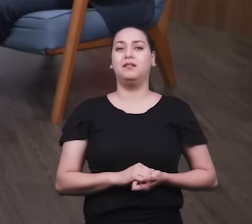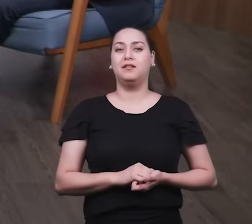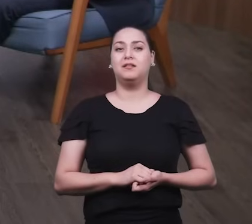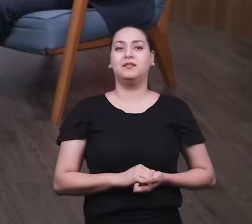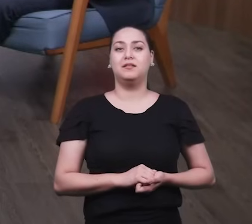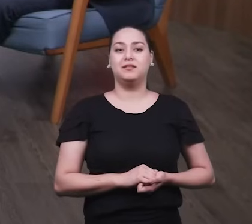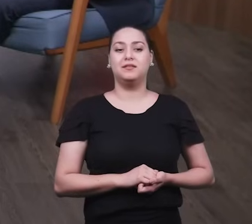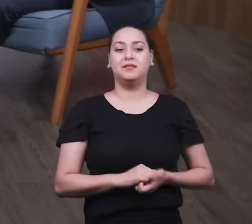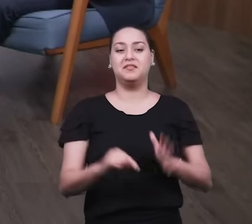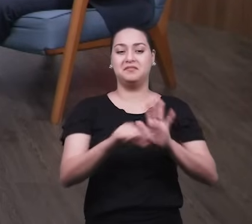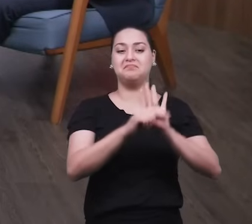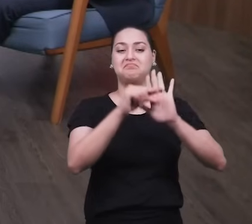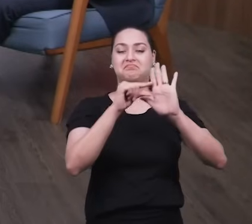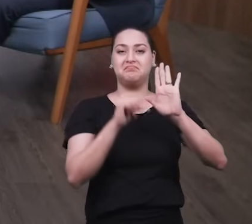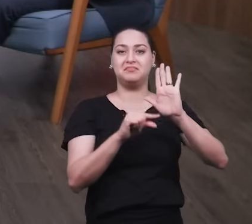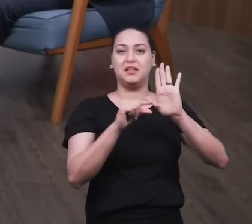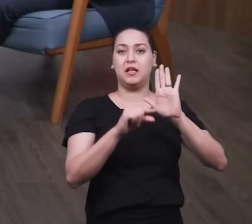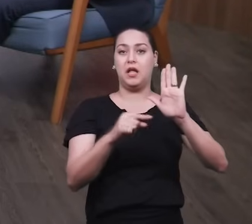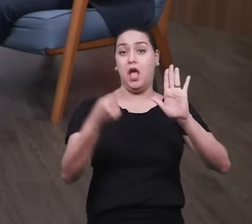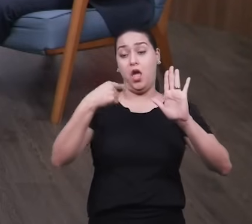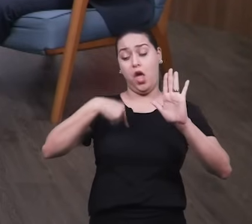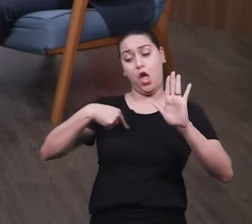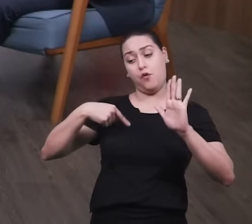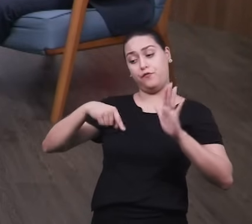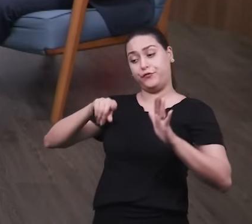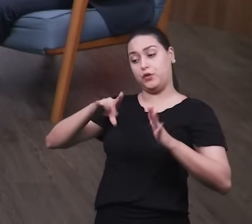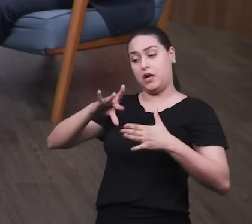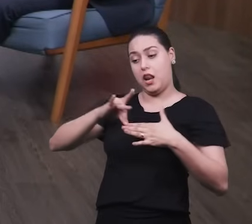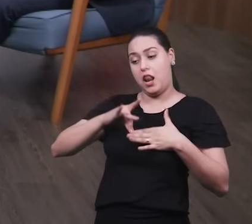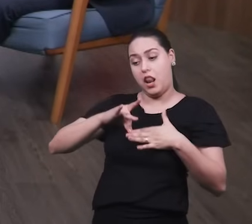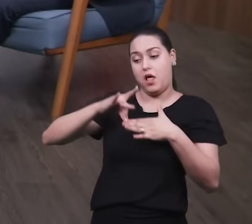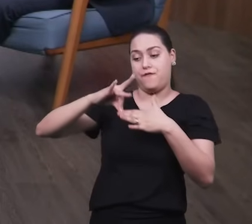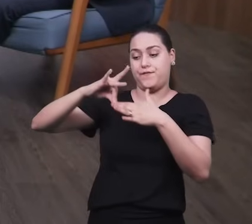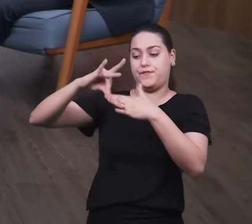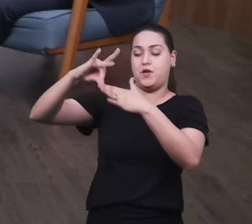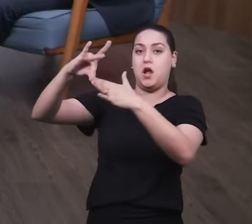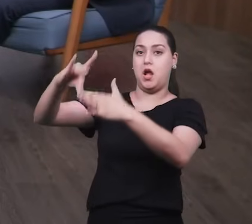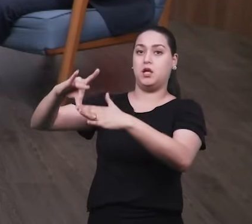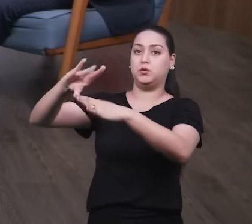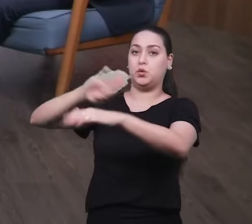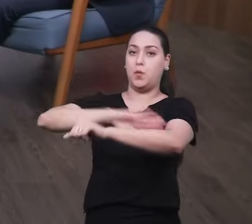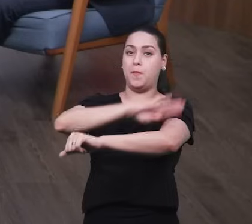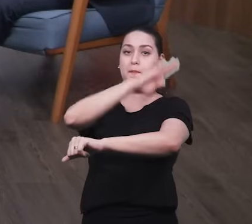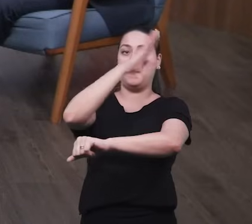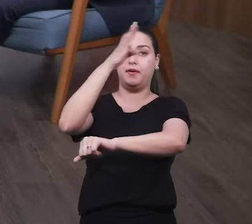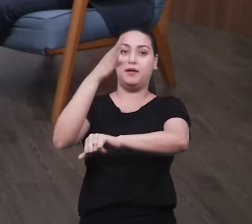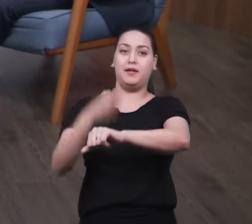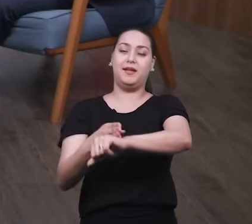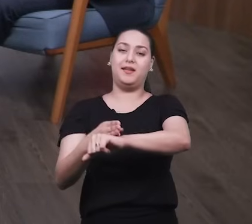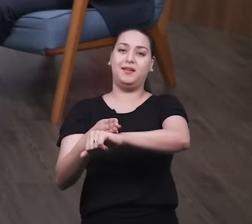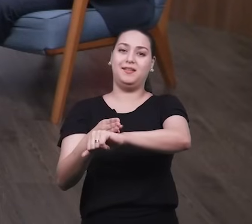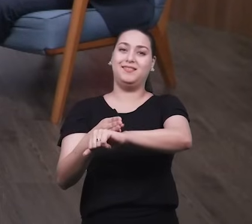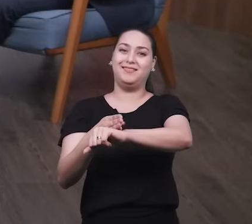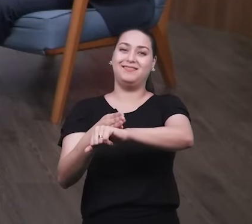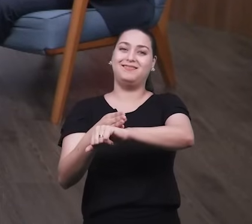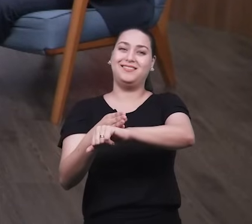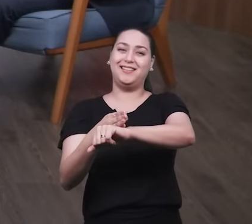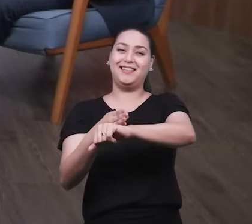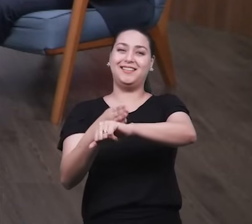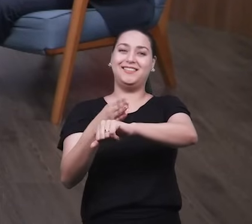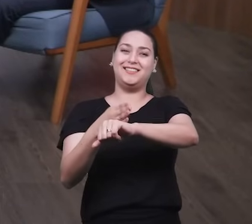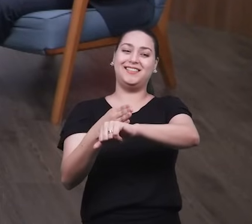esse versículo poderia estar escrito assim: fui levado ao Monte da Mirra, eu irei. Depois,